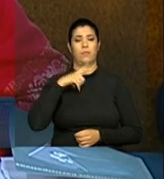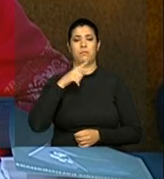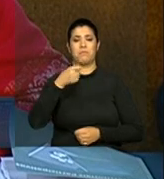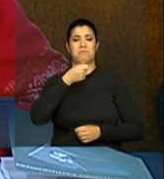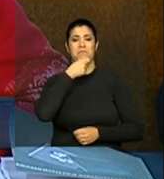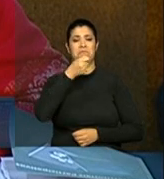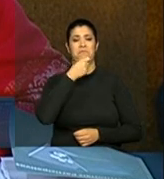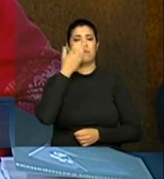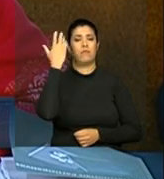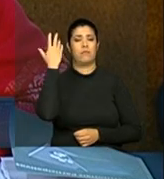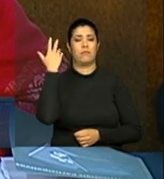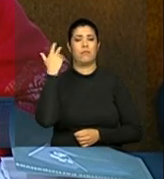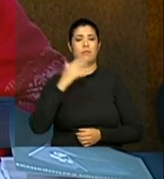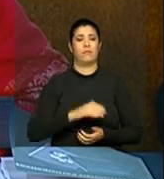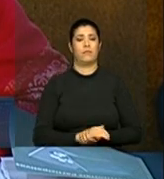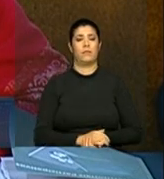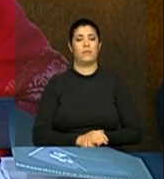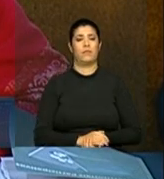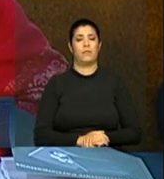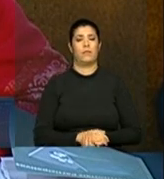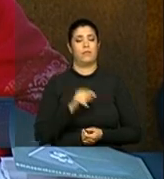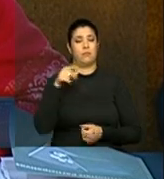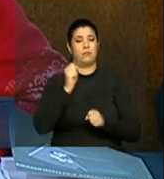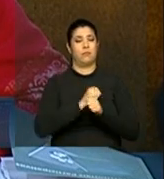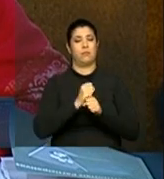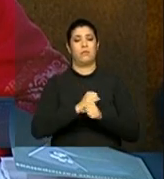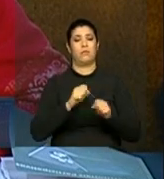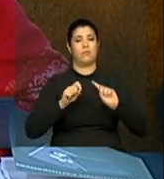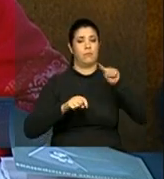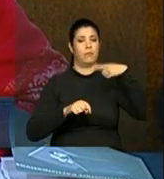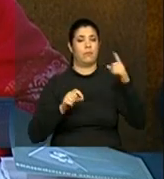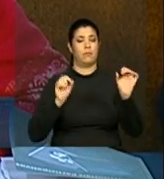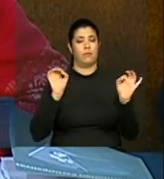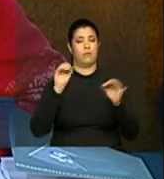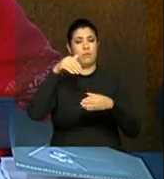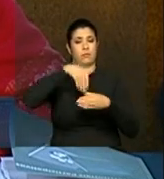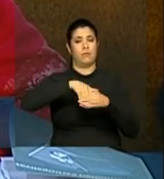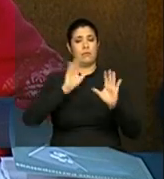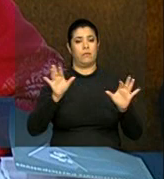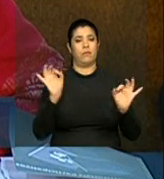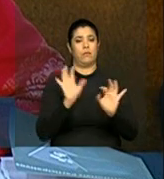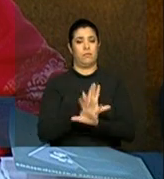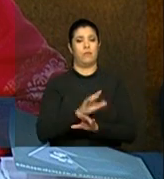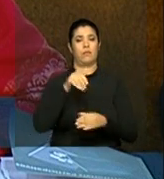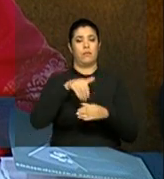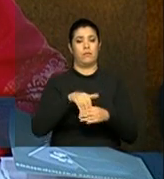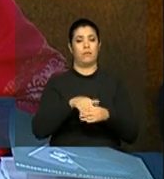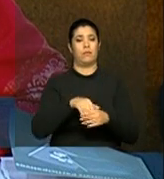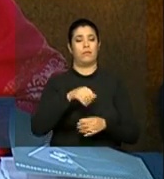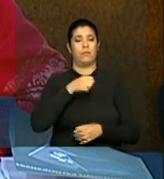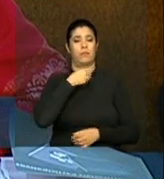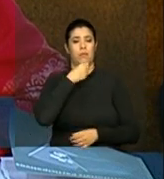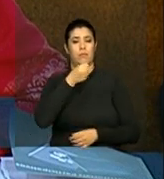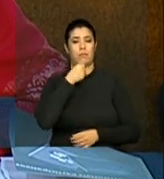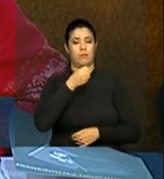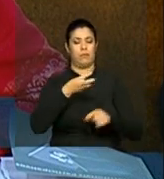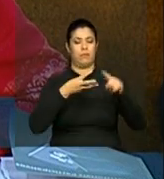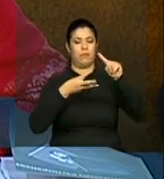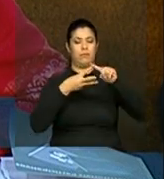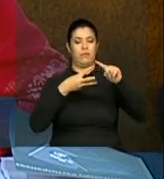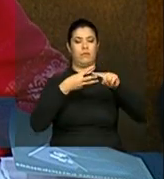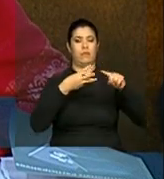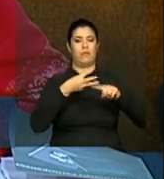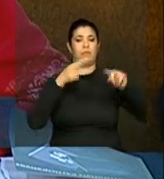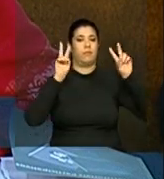entrevista, este ano, já depois das eleições, que três temas seriam